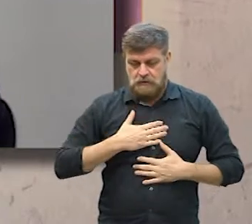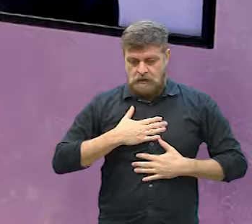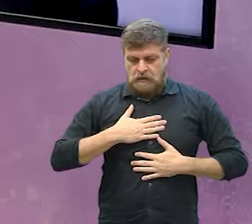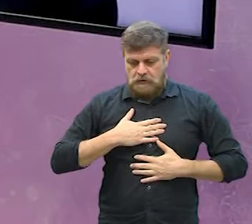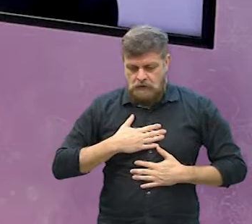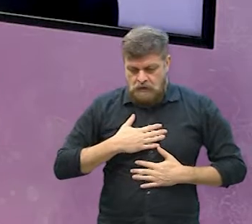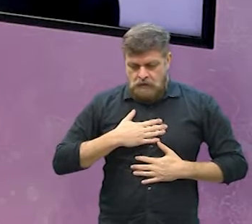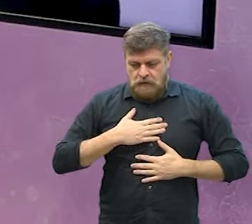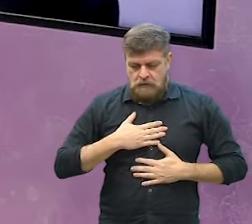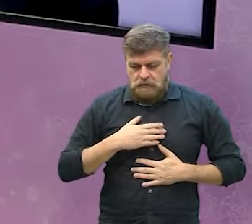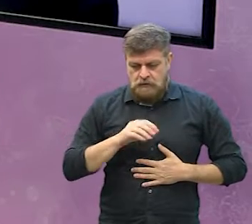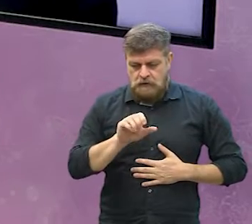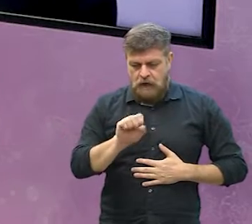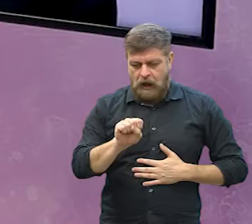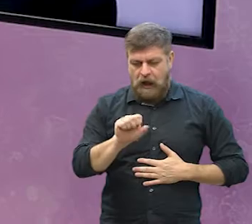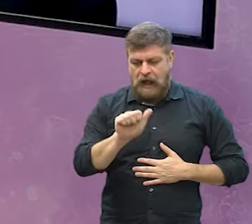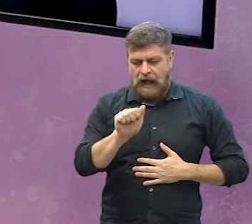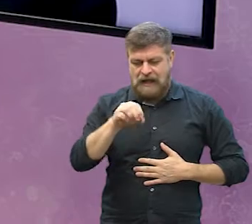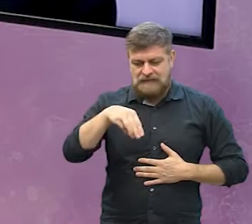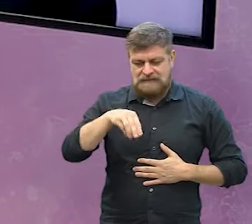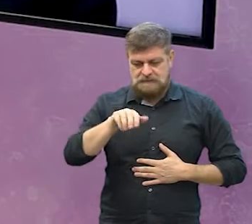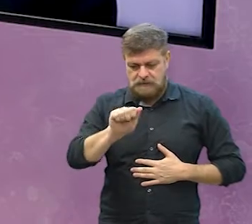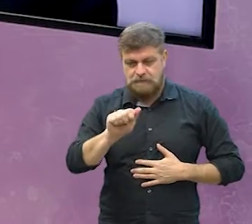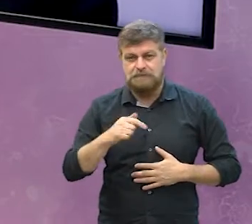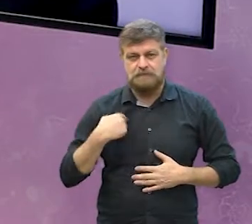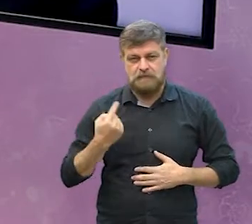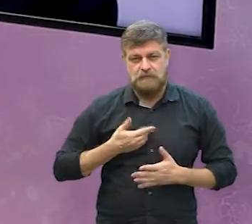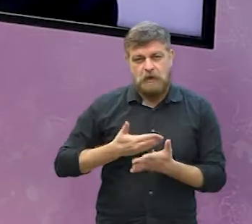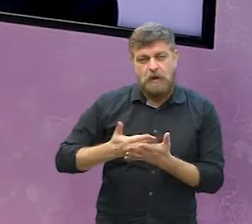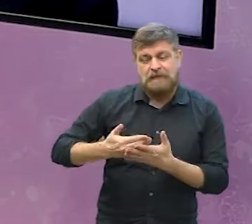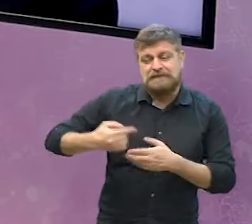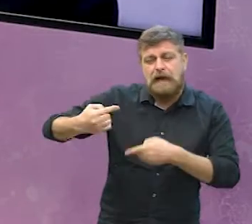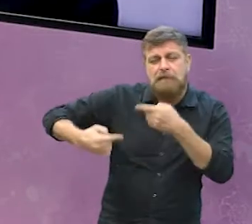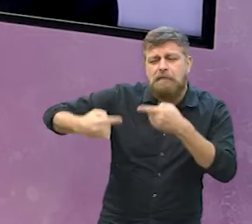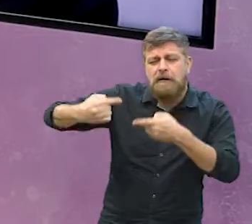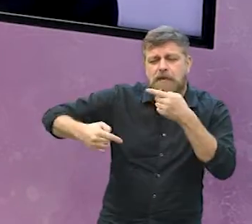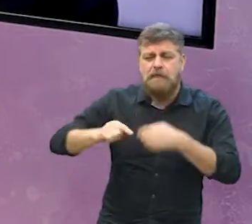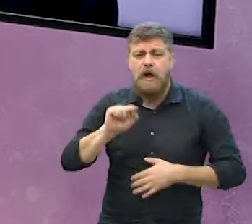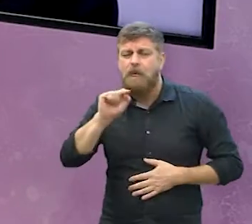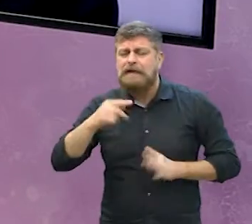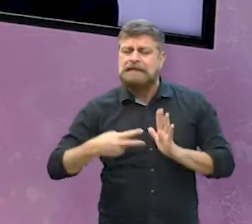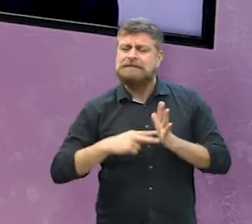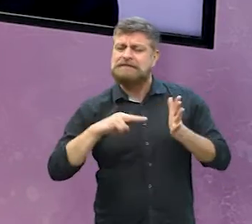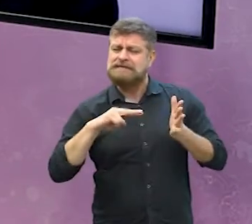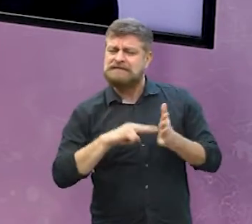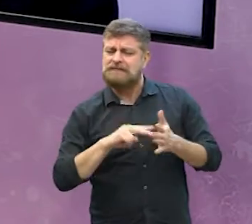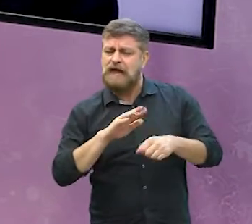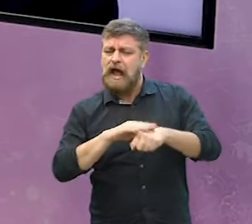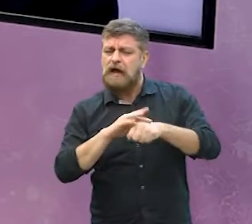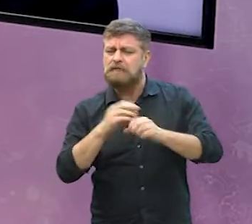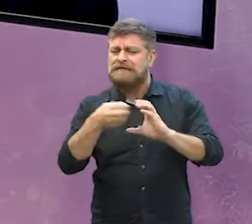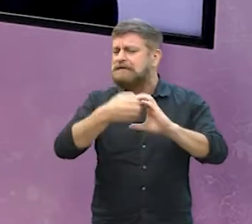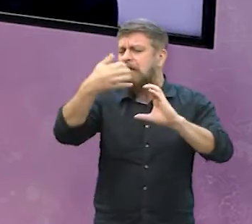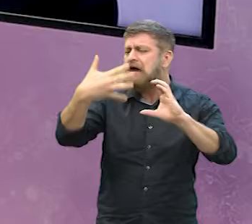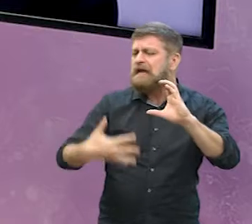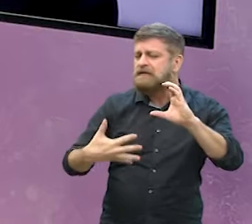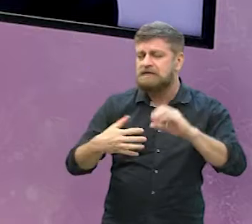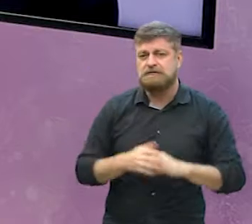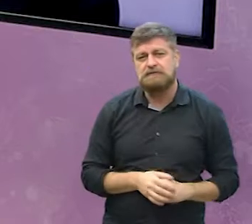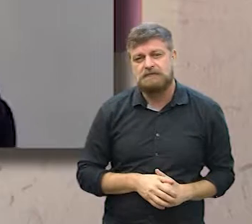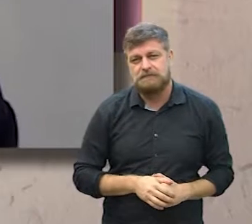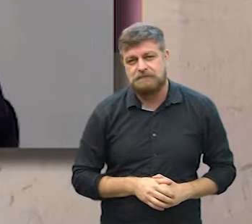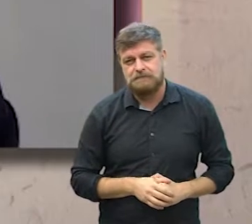brônquica. Doutor, para a gente começar então nosso bate-papo, o que é a asma? Quais são as principais